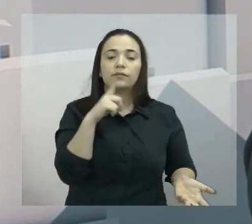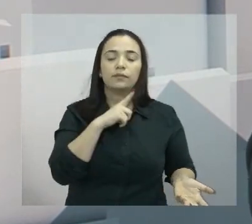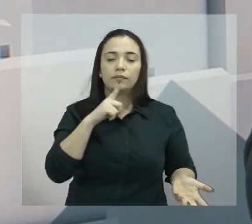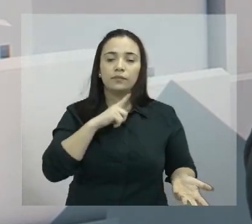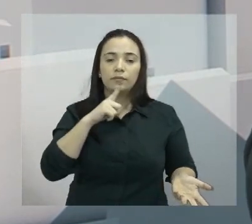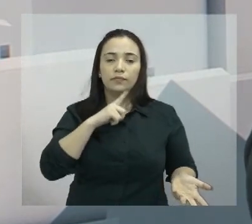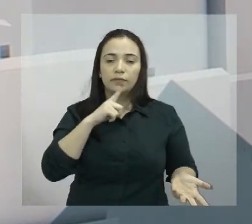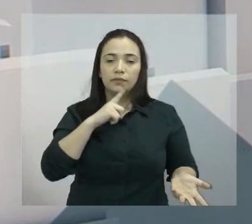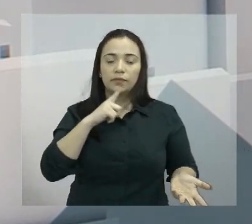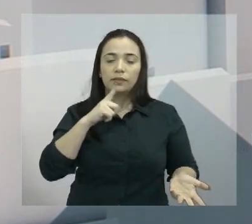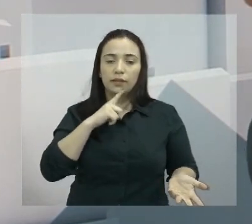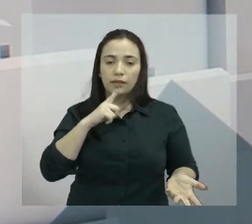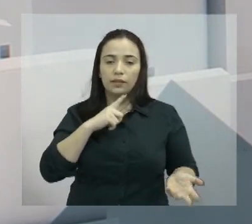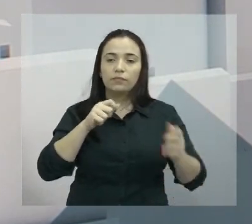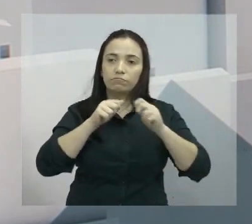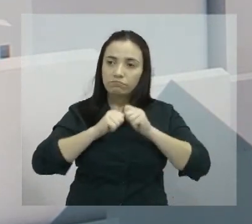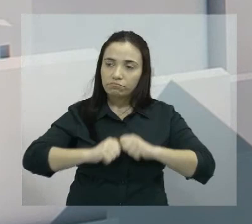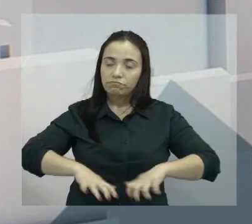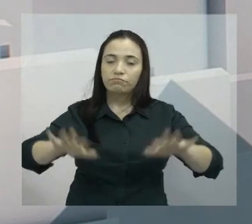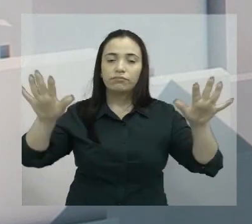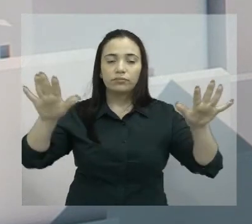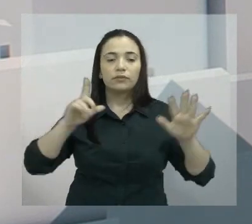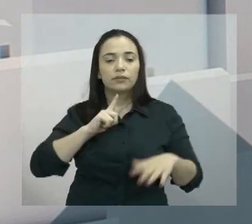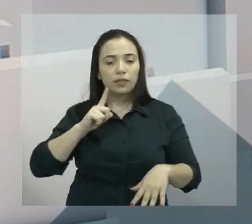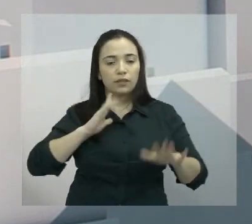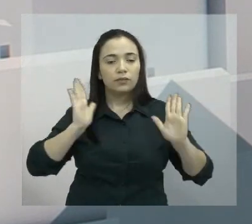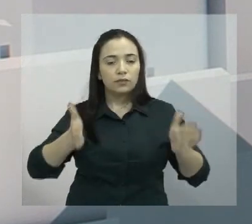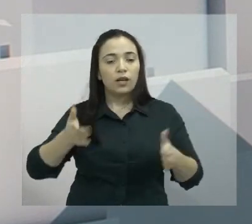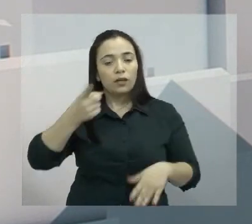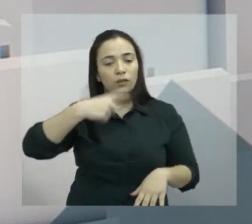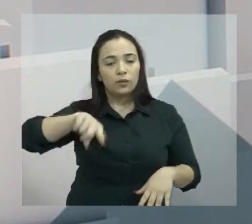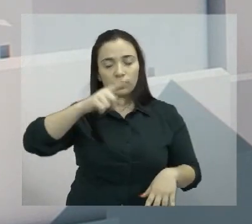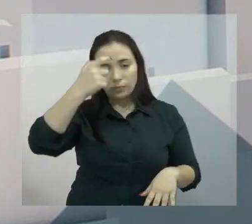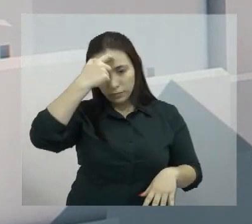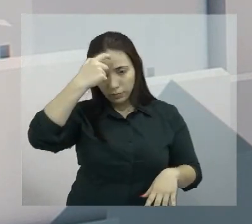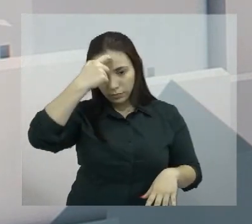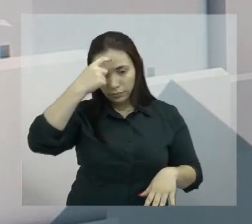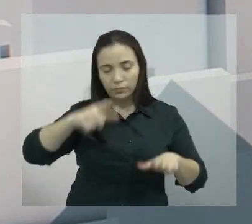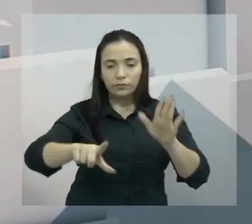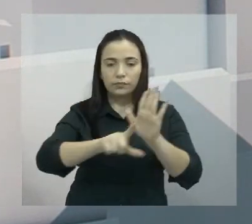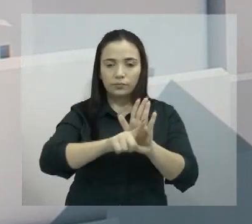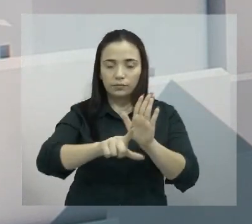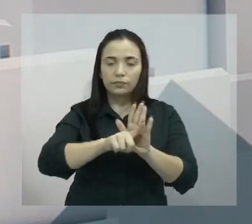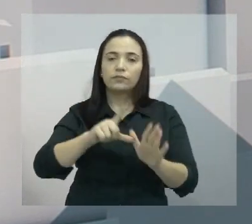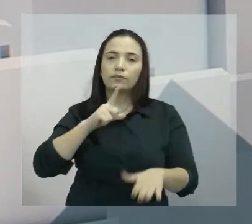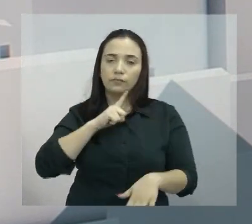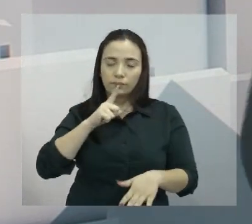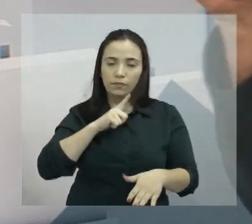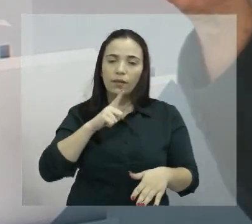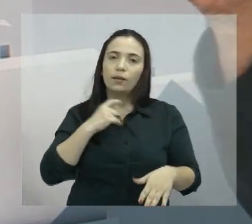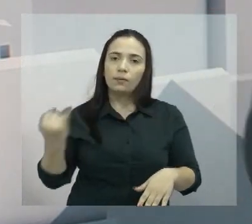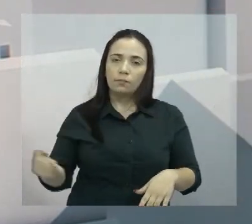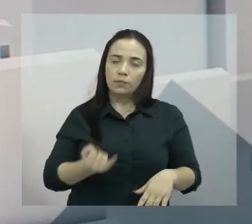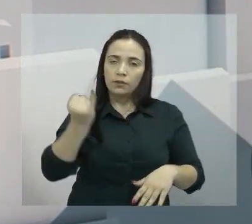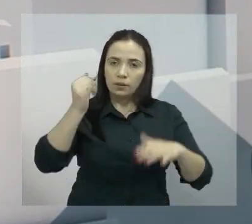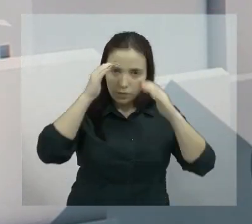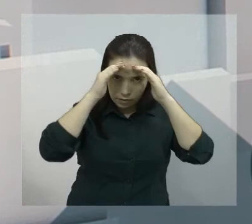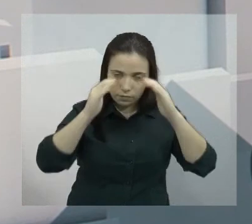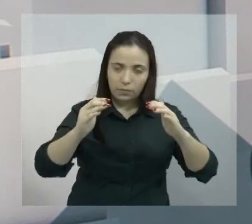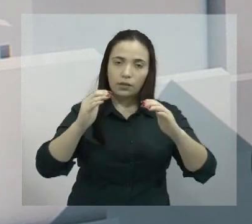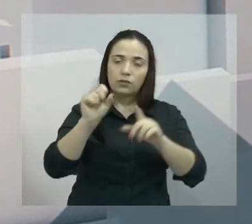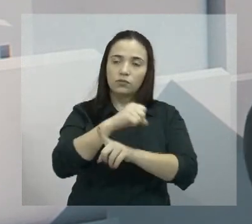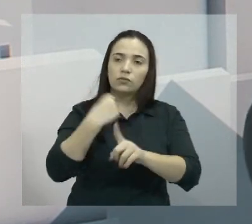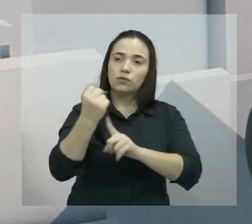uma lei que não veio para pegar. Mas, né, a gente tem que ter essa consciência de que a lei existe para nivelar,